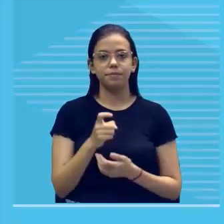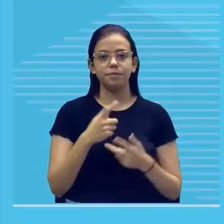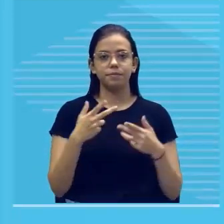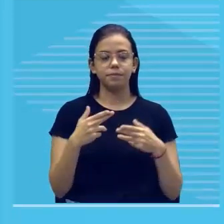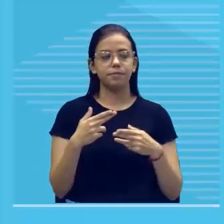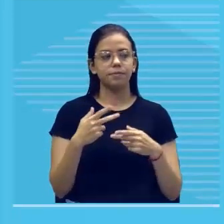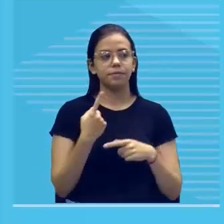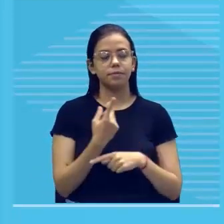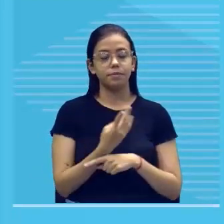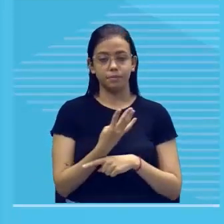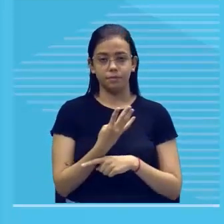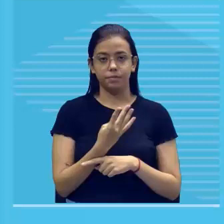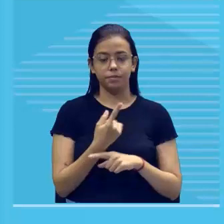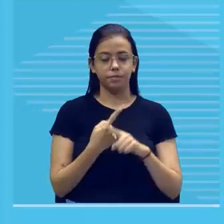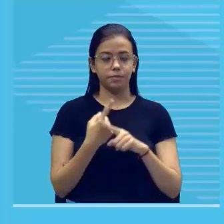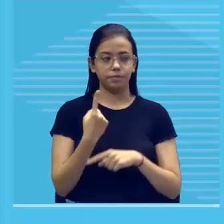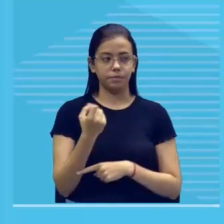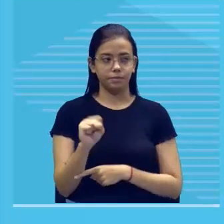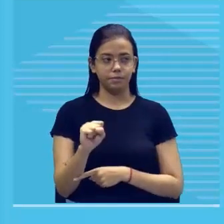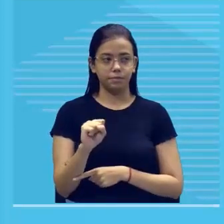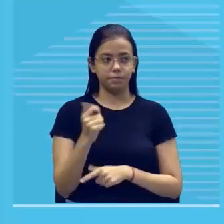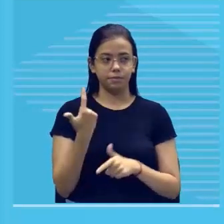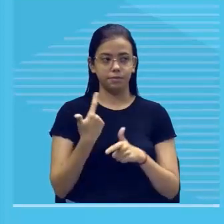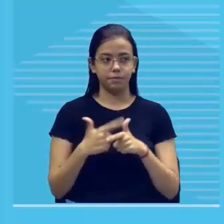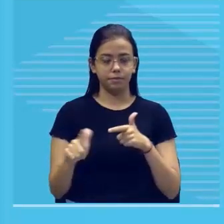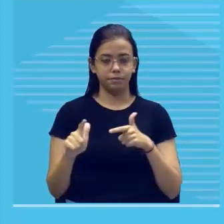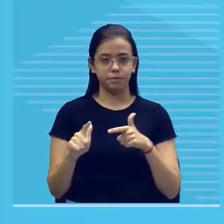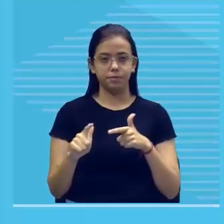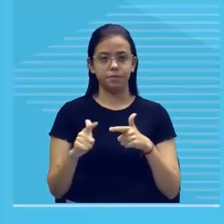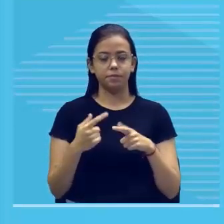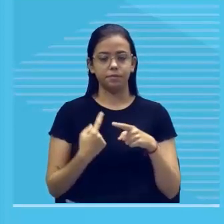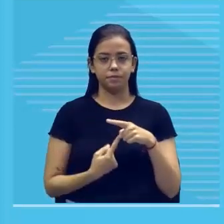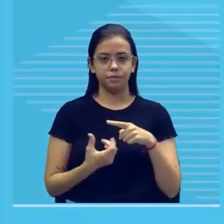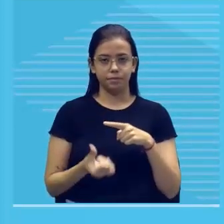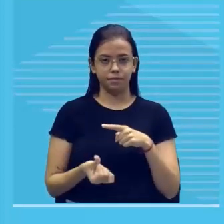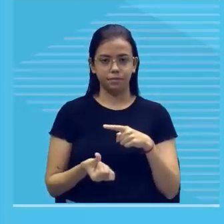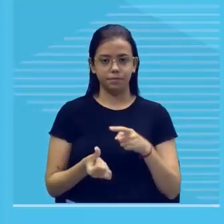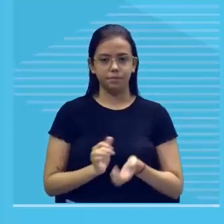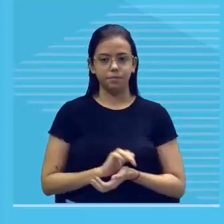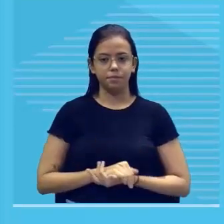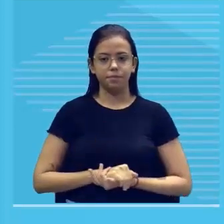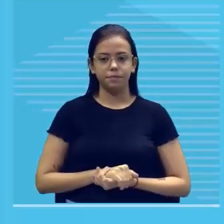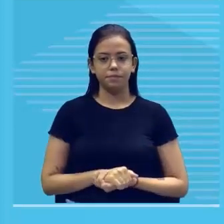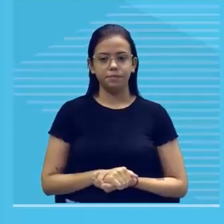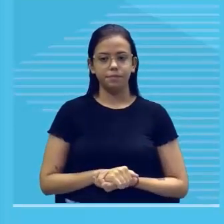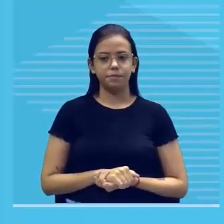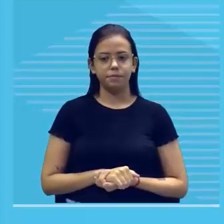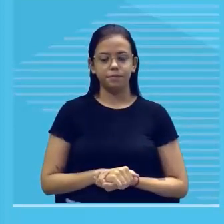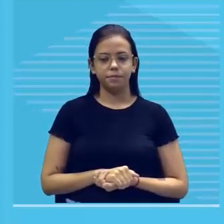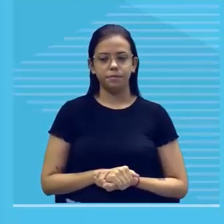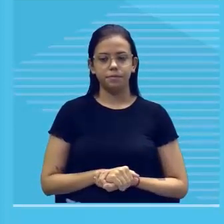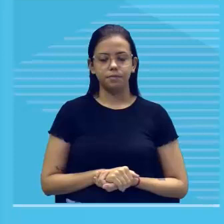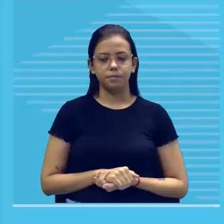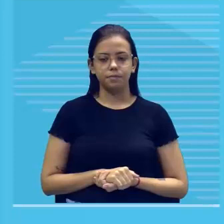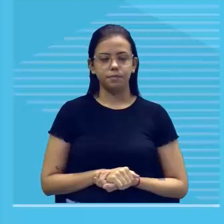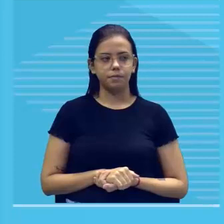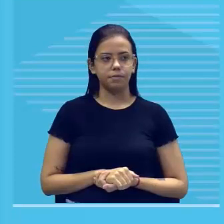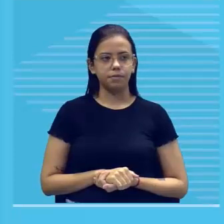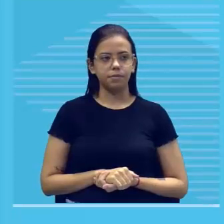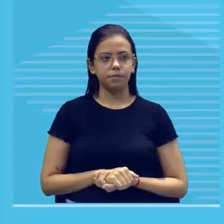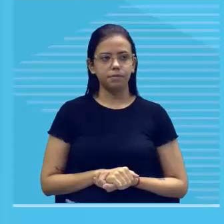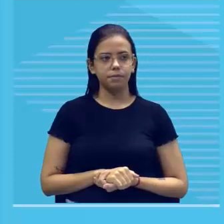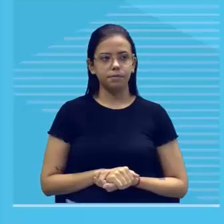vezes 18 / vezes 6 vai paródia ó